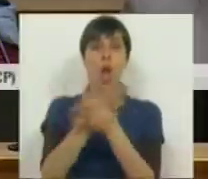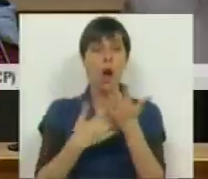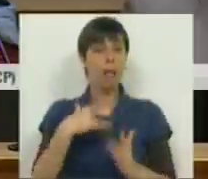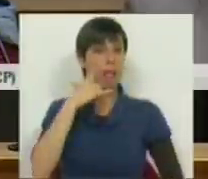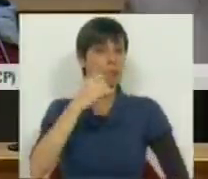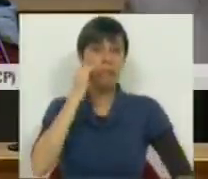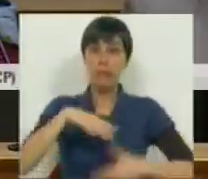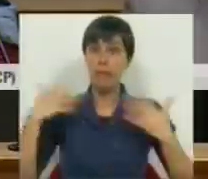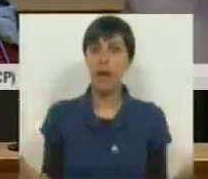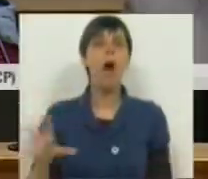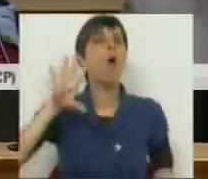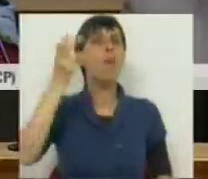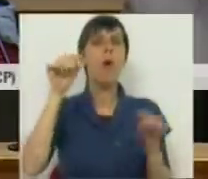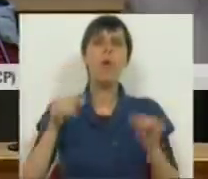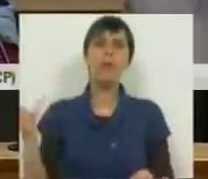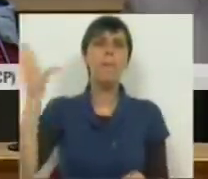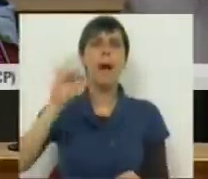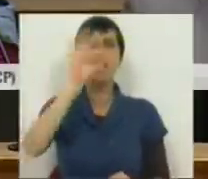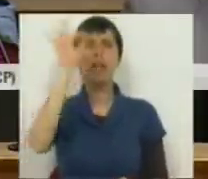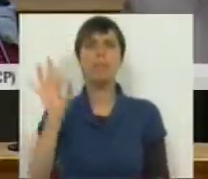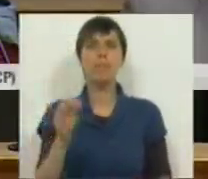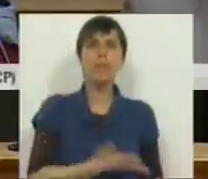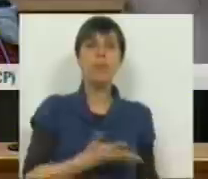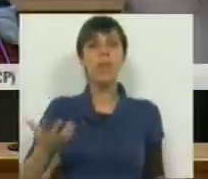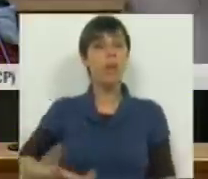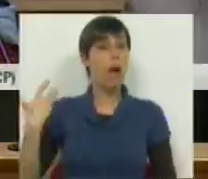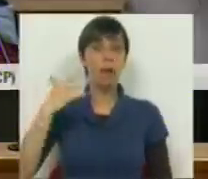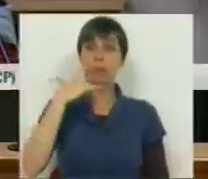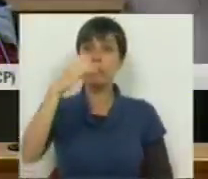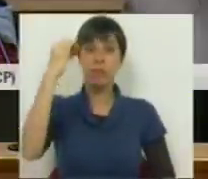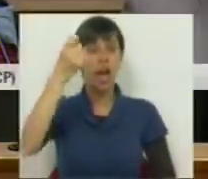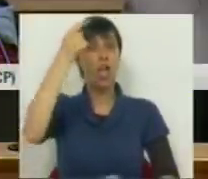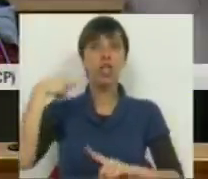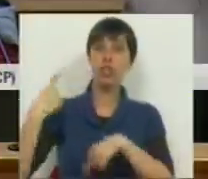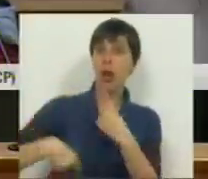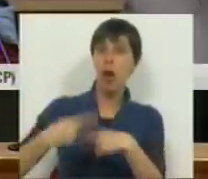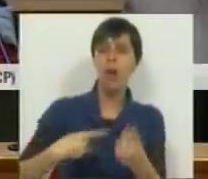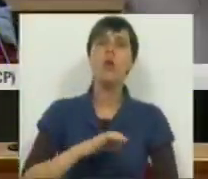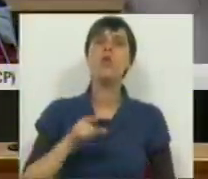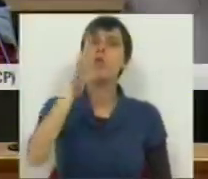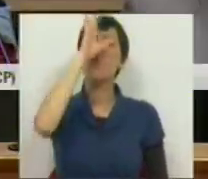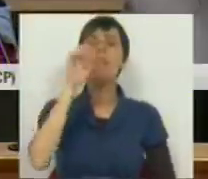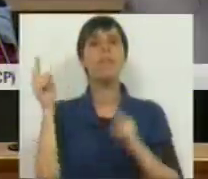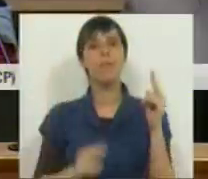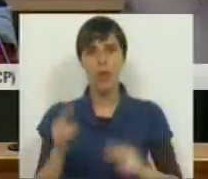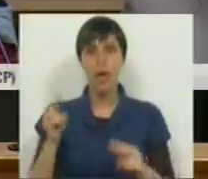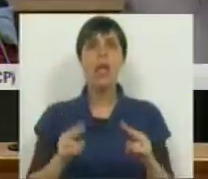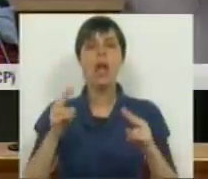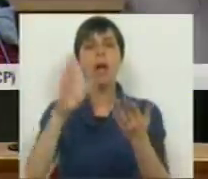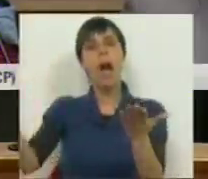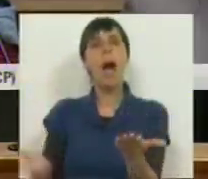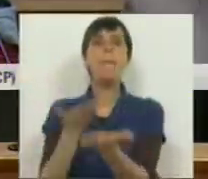vez vivemos, num país que tem hoje a maior taxa de desemprego que alguma vez conheceu na sua história, o Sr. Ministro das Finanças